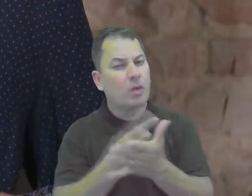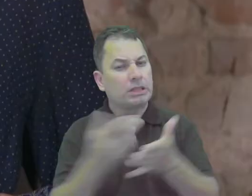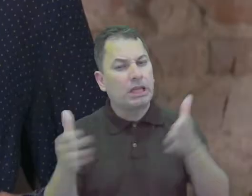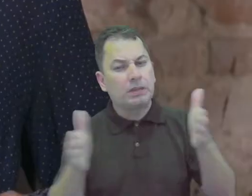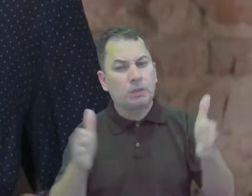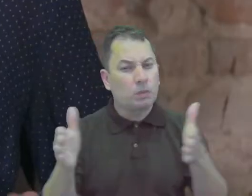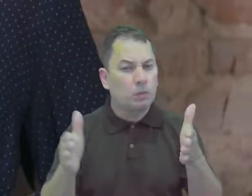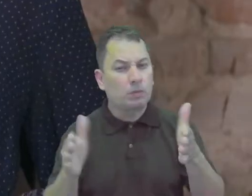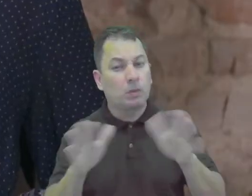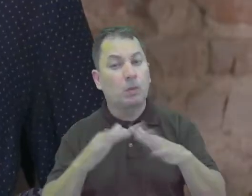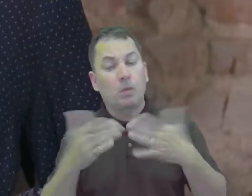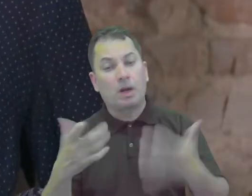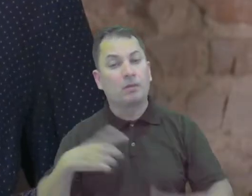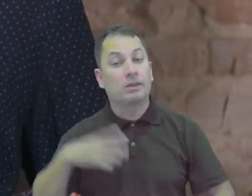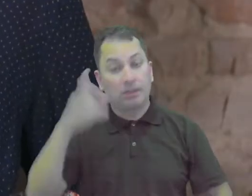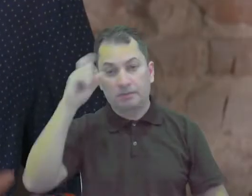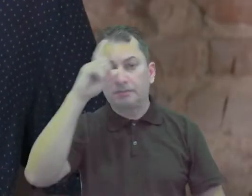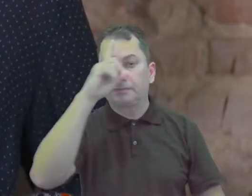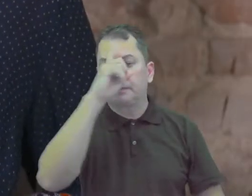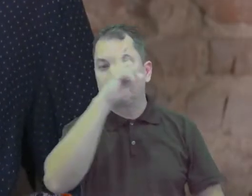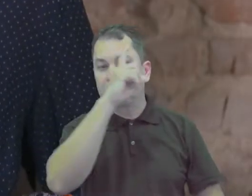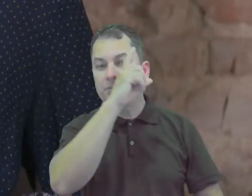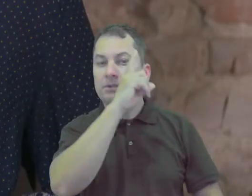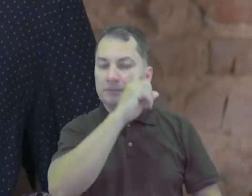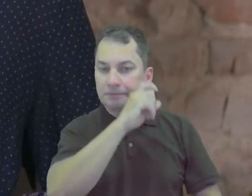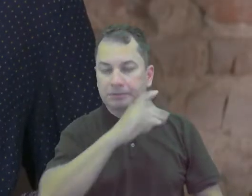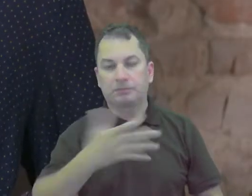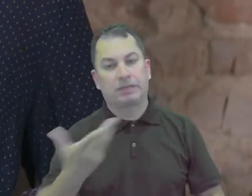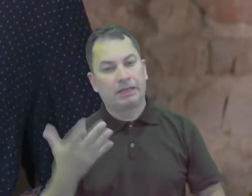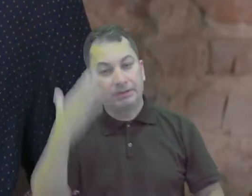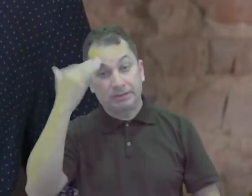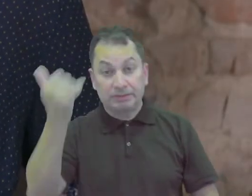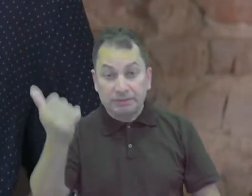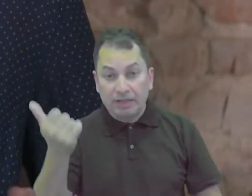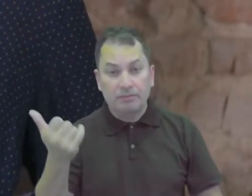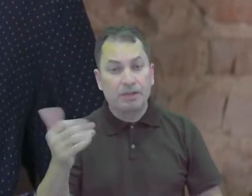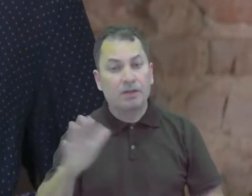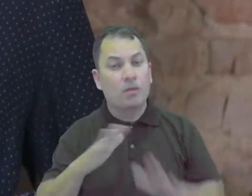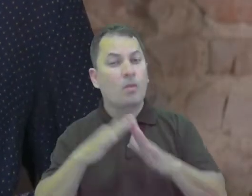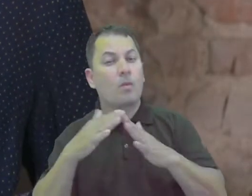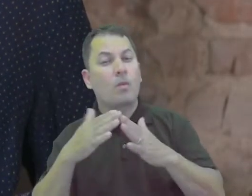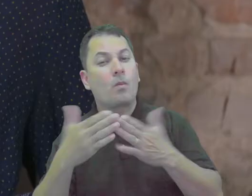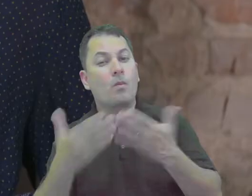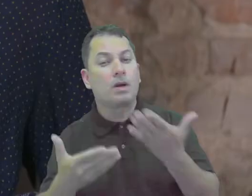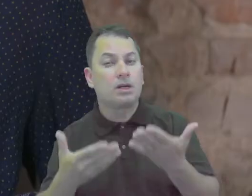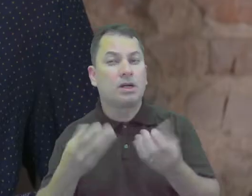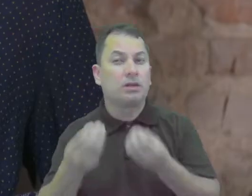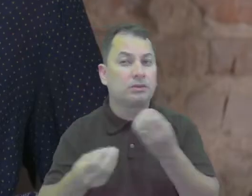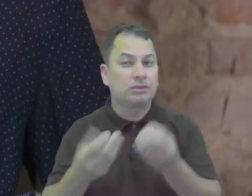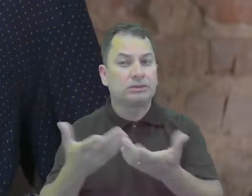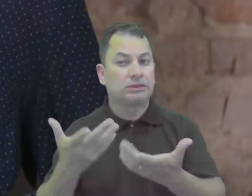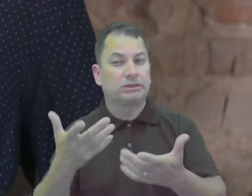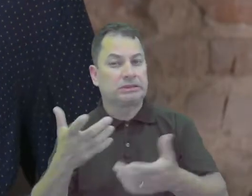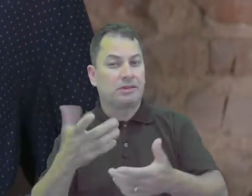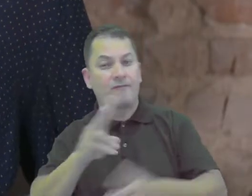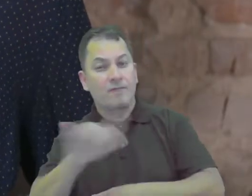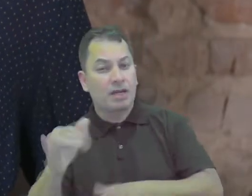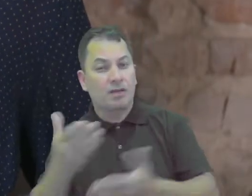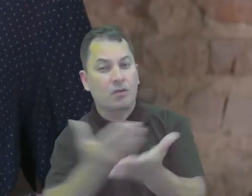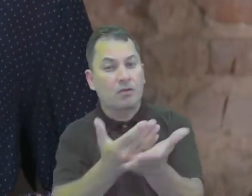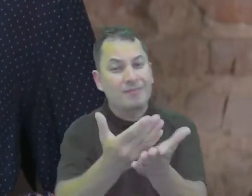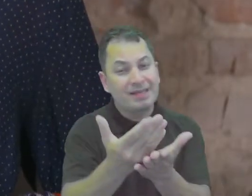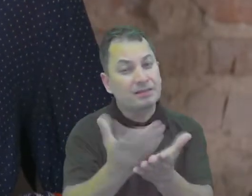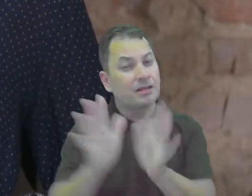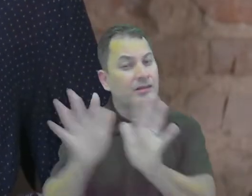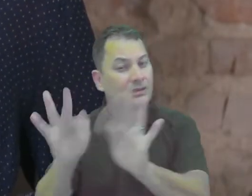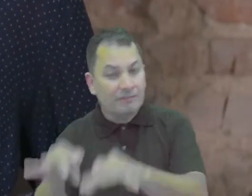dificuldade de fazer essa colocação quando, de fato, a gente começou essa seca, né? E as secas,